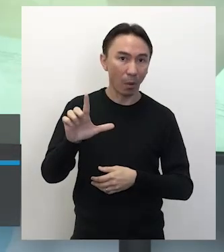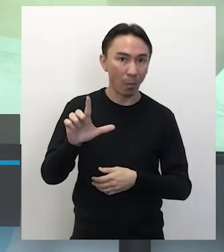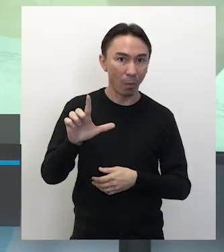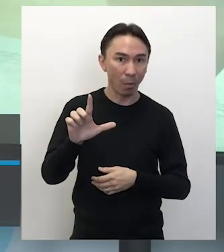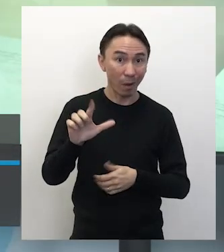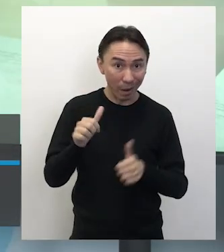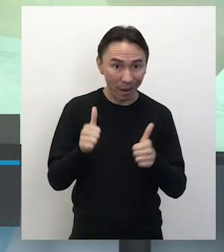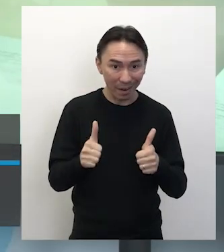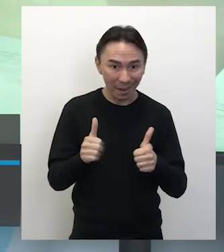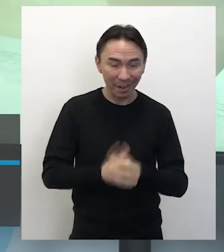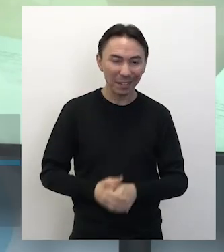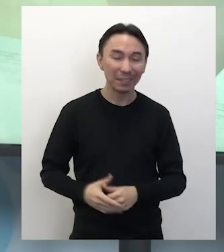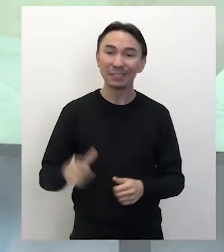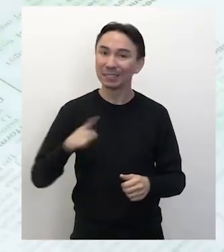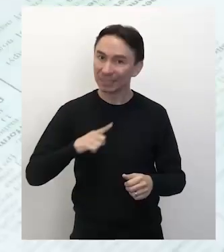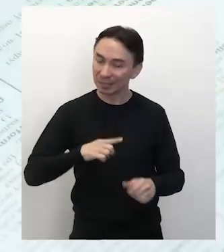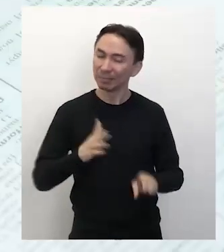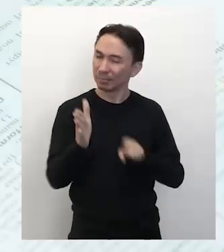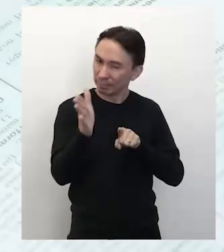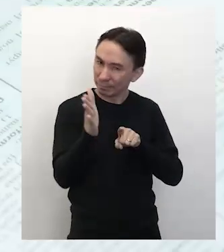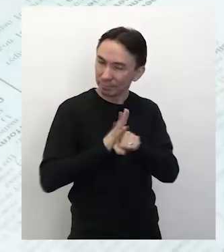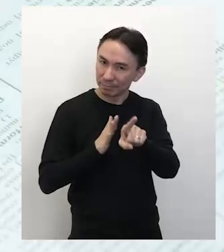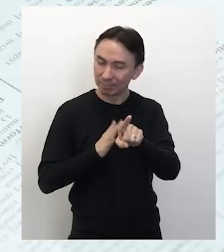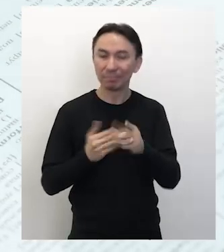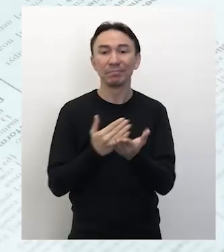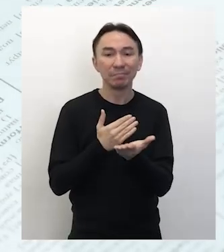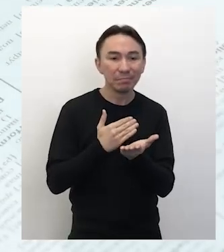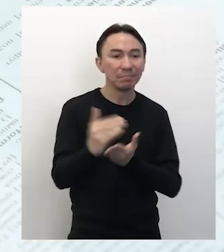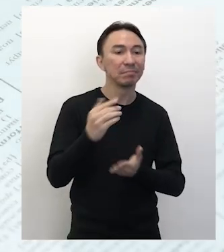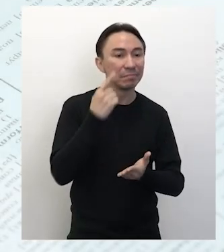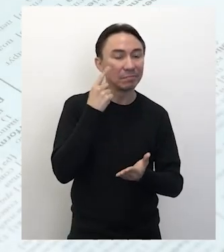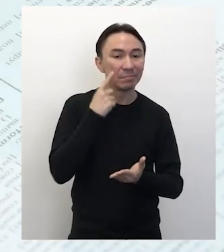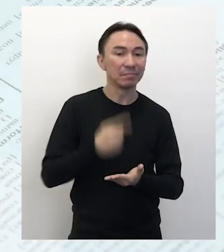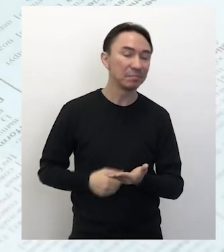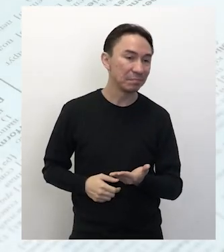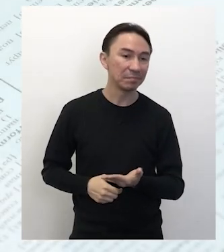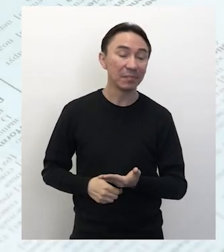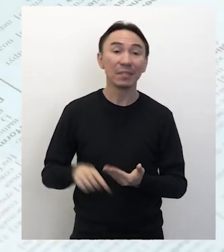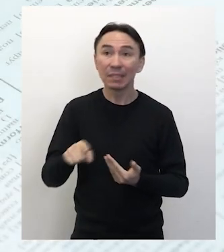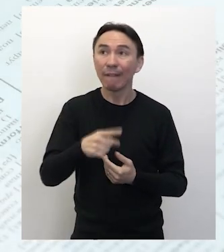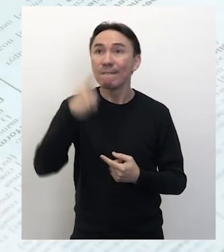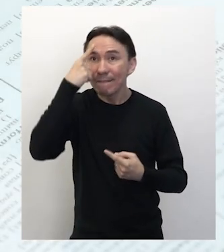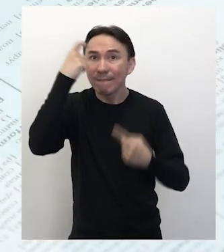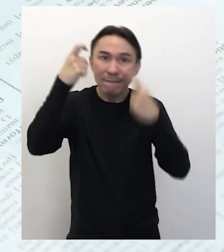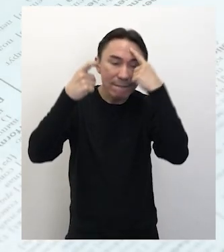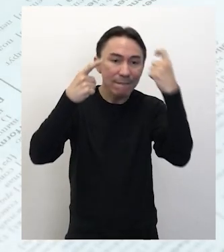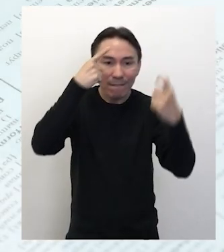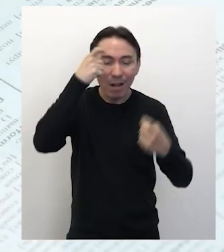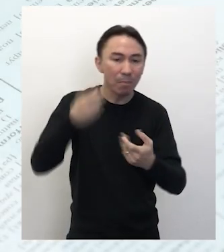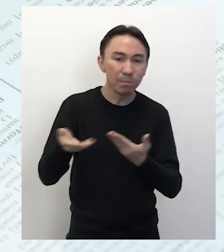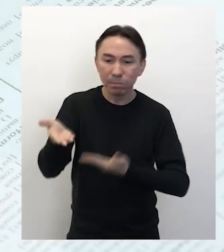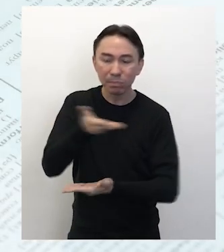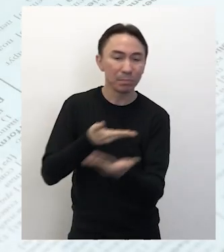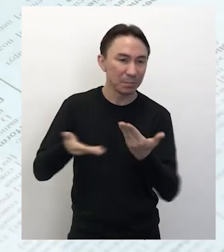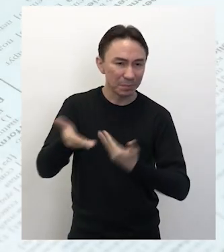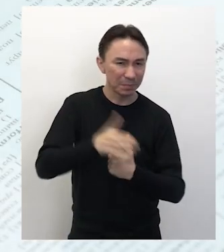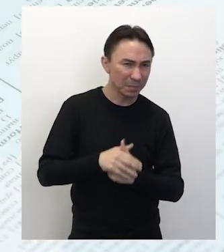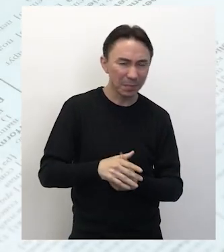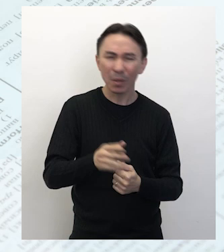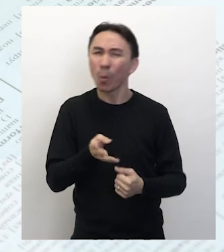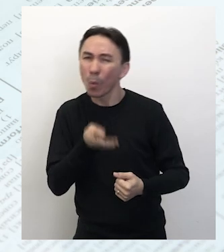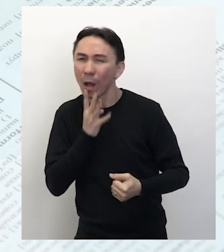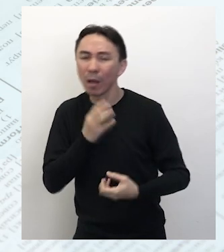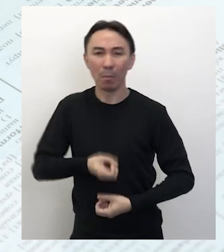lá, temos aí a nossa perguntinha inicial. Compartilhando ideias. Você conhece algo sobre poesias de